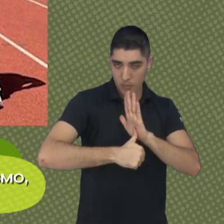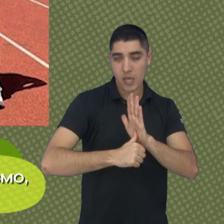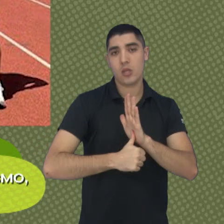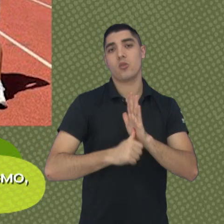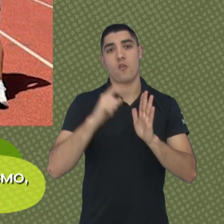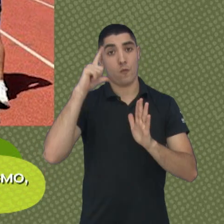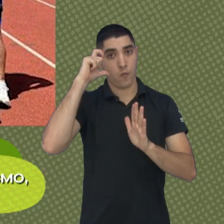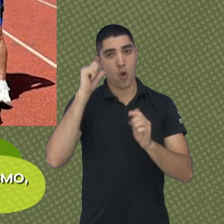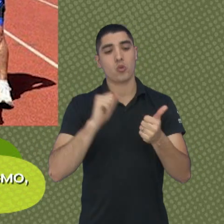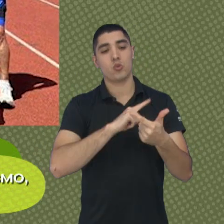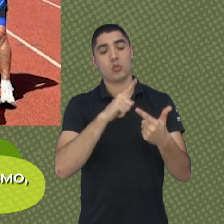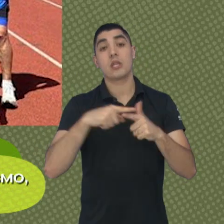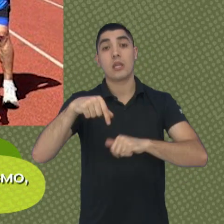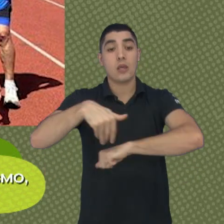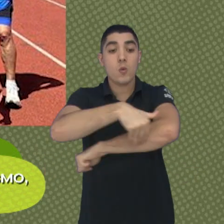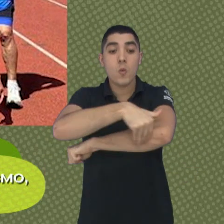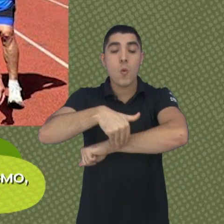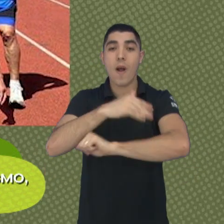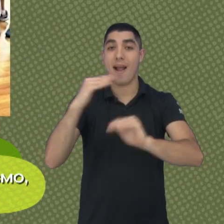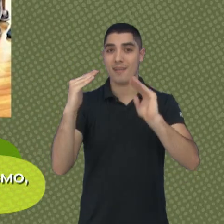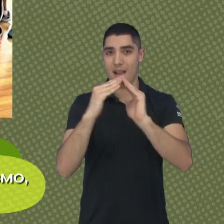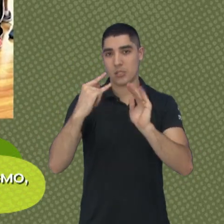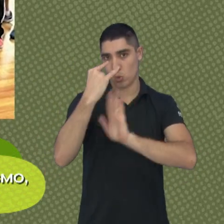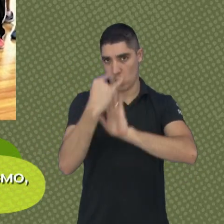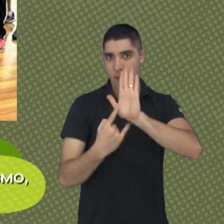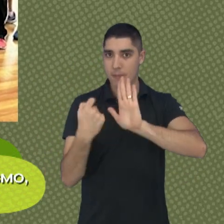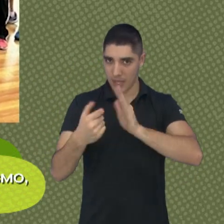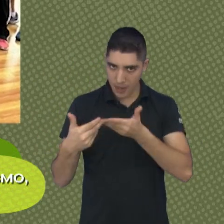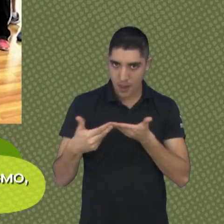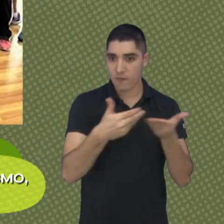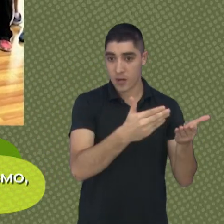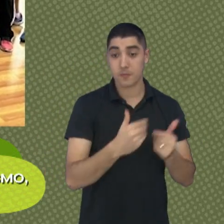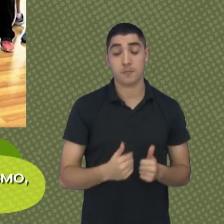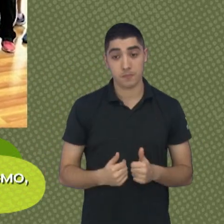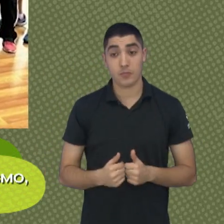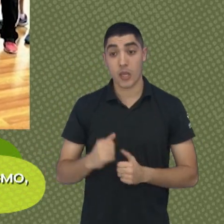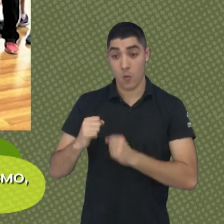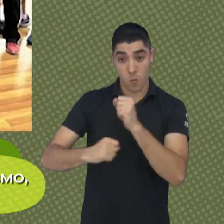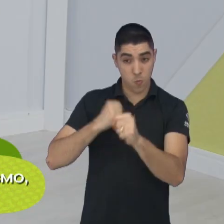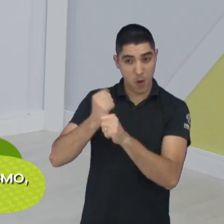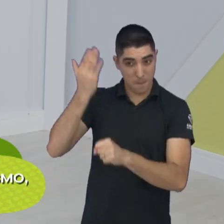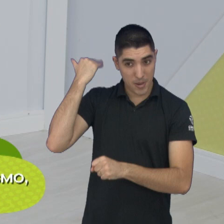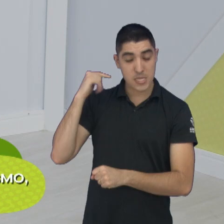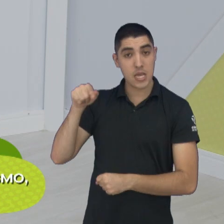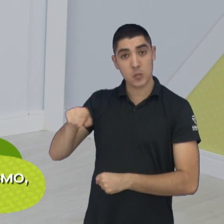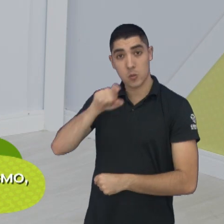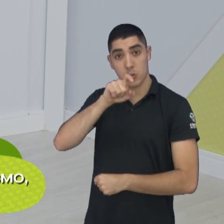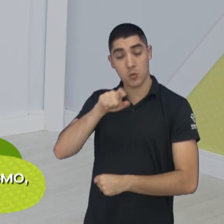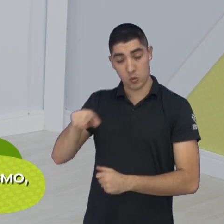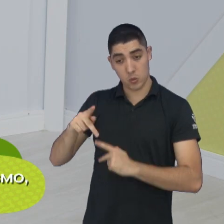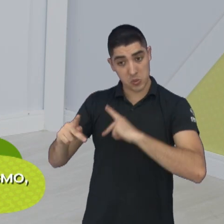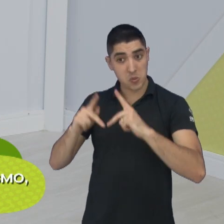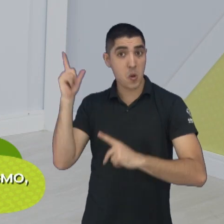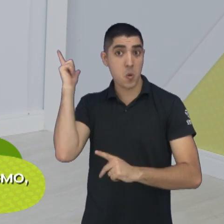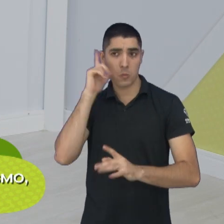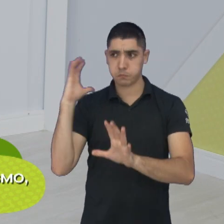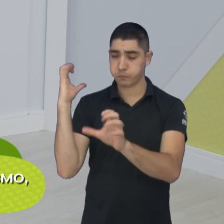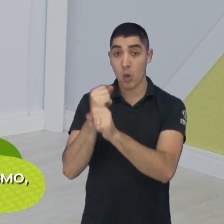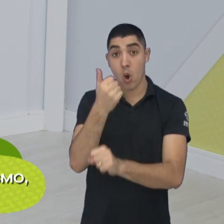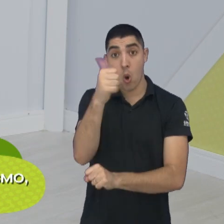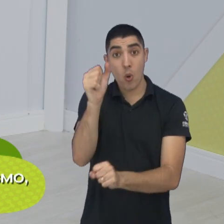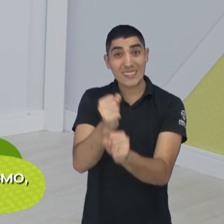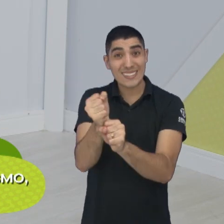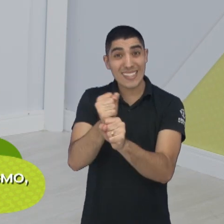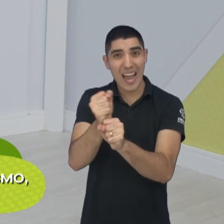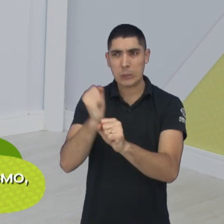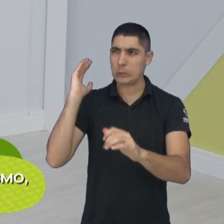foto e comprovante de endereço. No ano passado, São José dos Campos conquistou pela 11ª vez consecutiva o título de